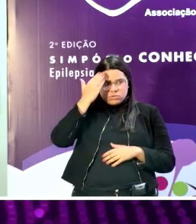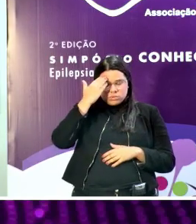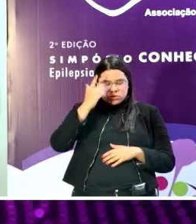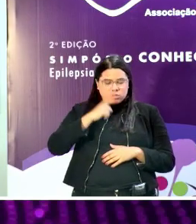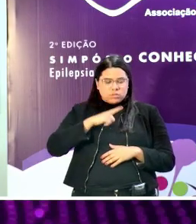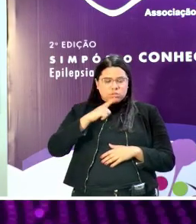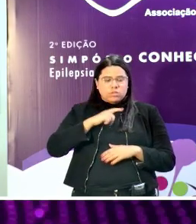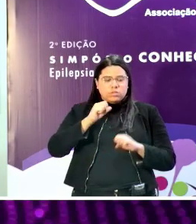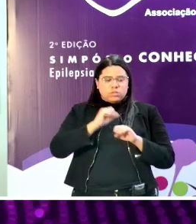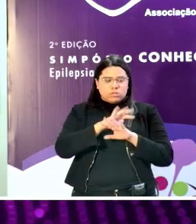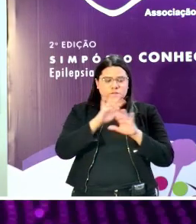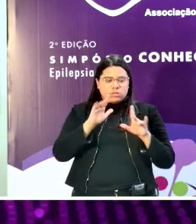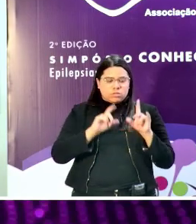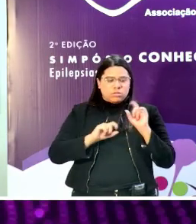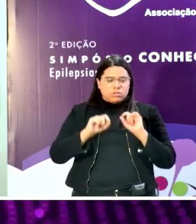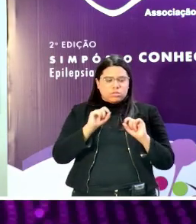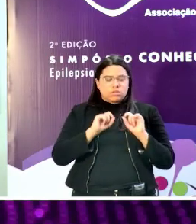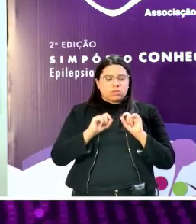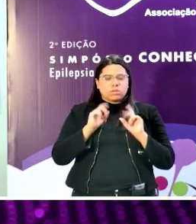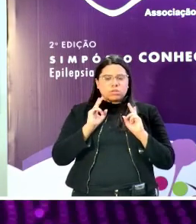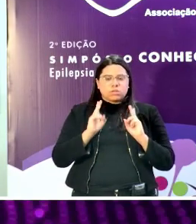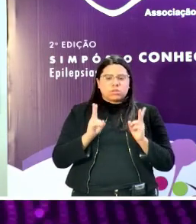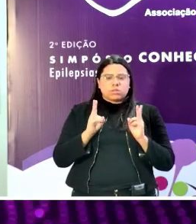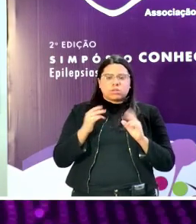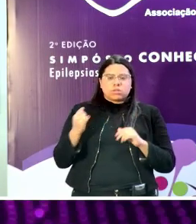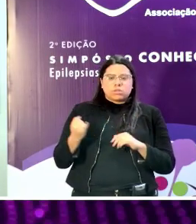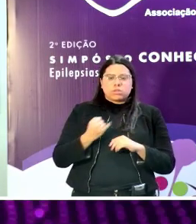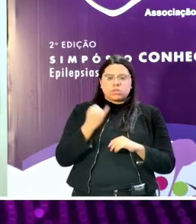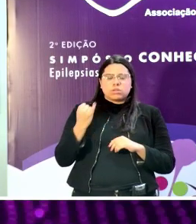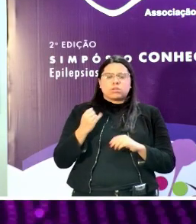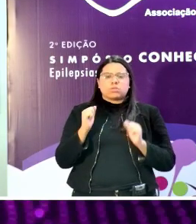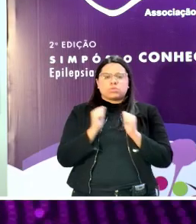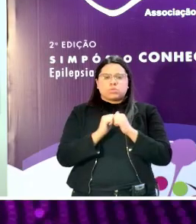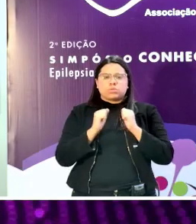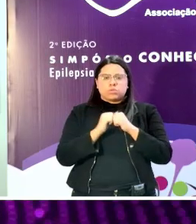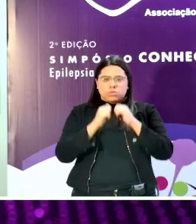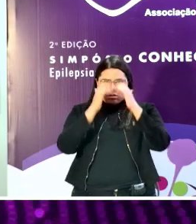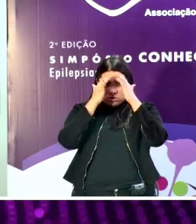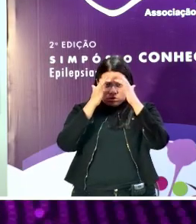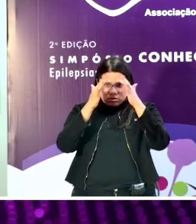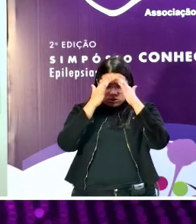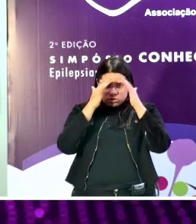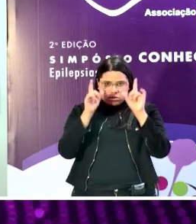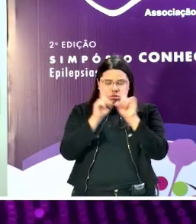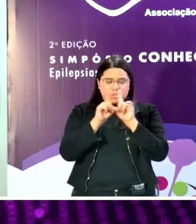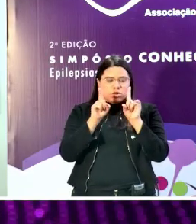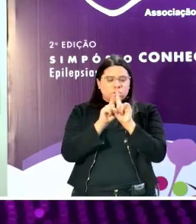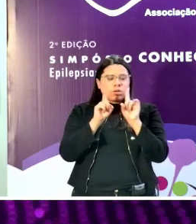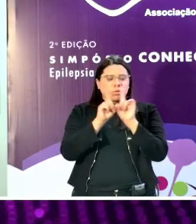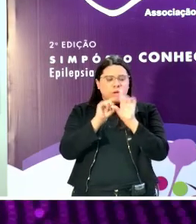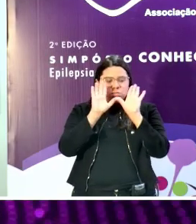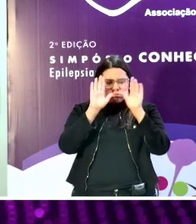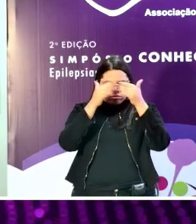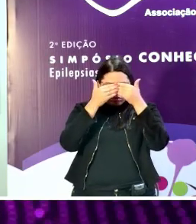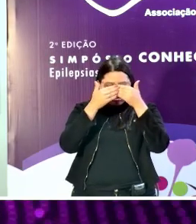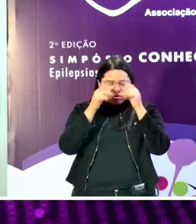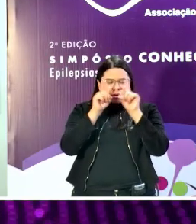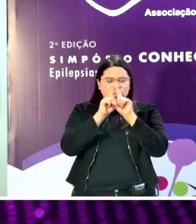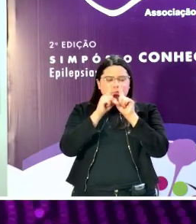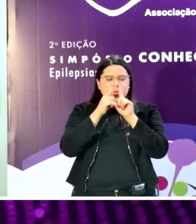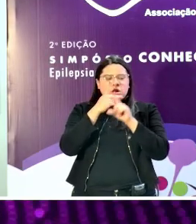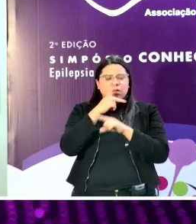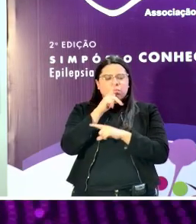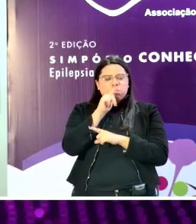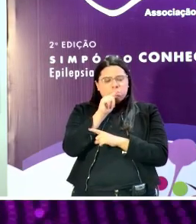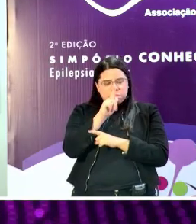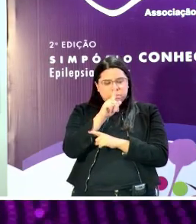evidências científicas, é que ele é extremamente importante no neurodesenvolvimento, no fechamento do tubo neural e na plasticidade neuronal que a